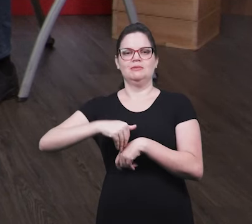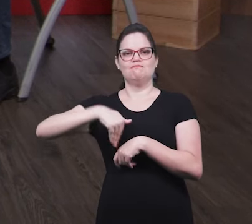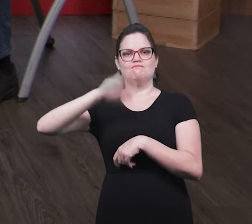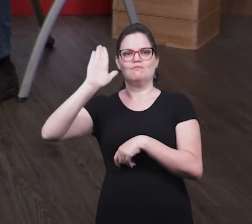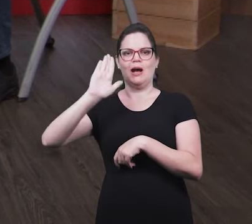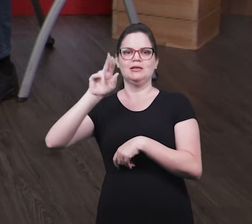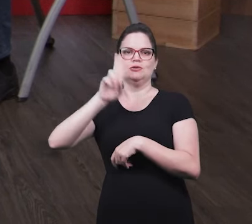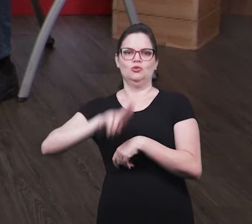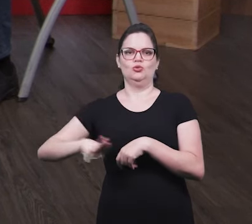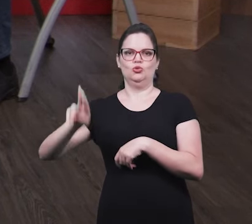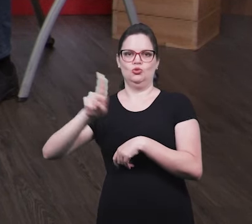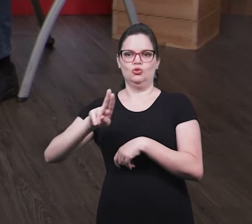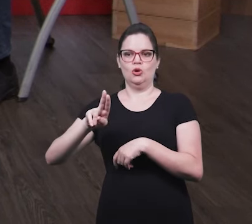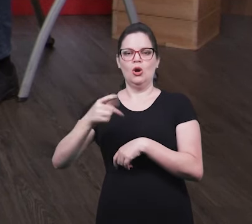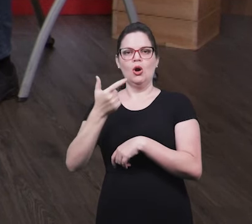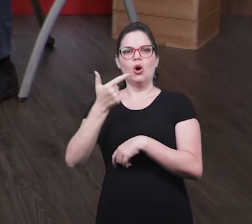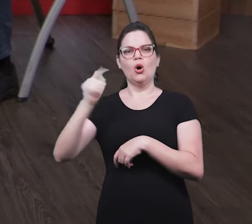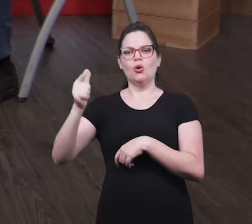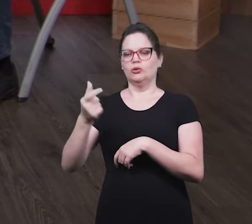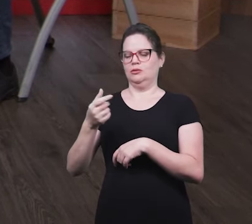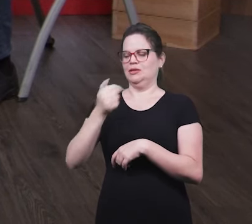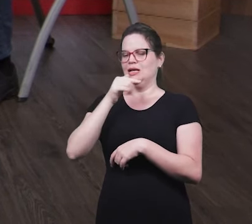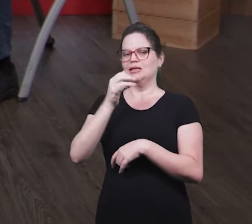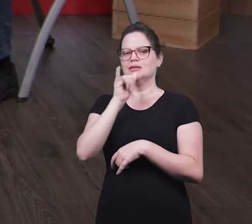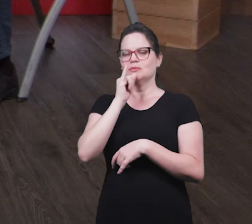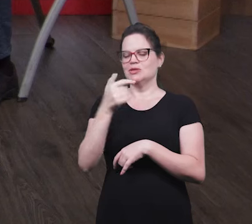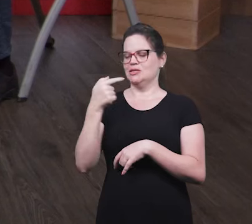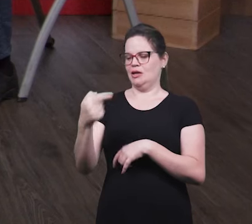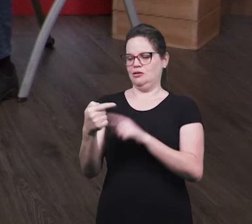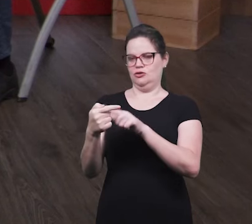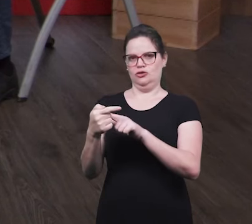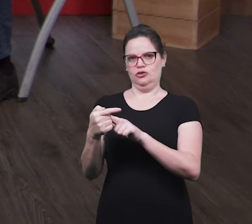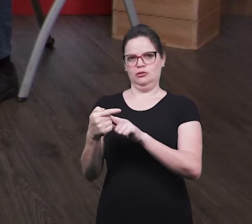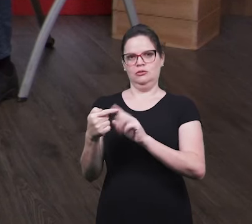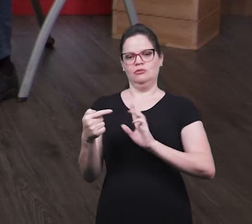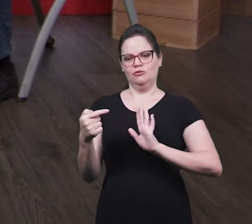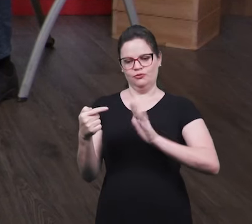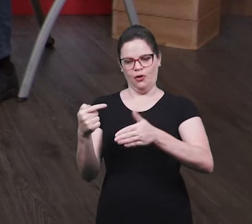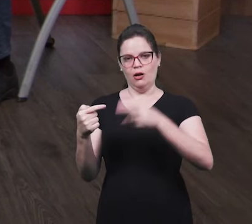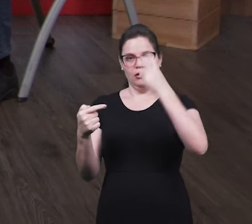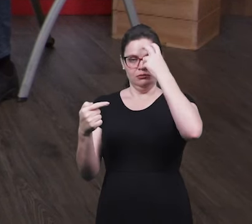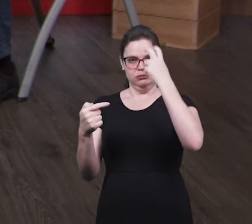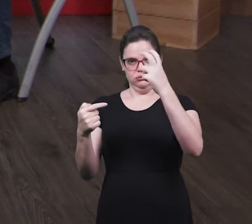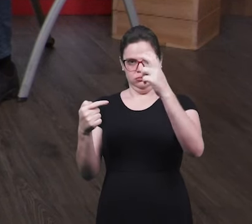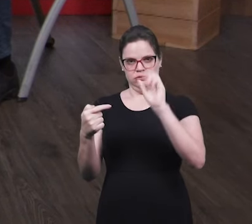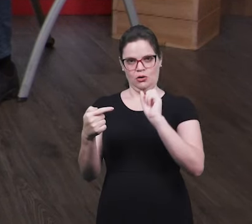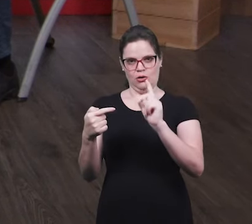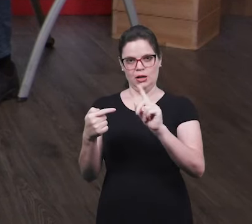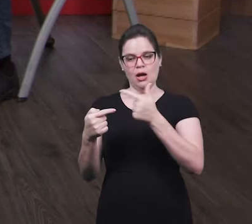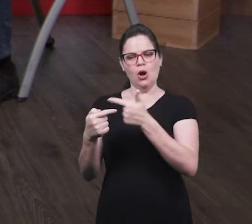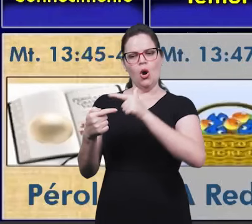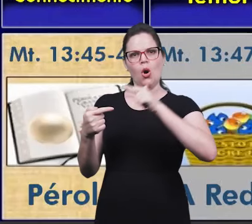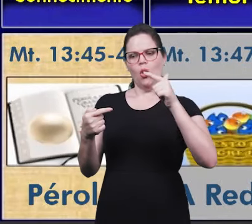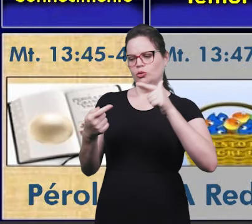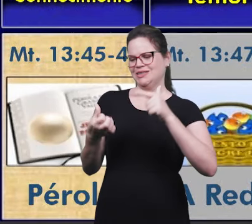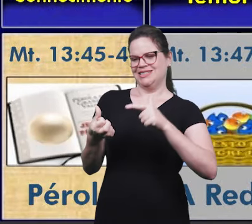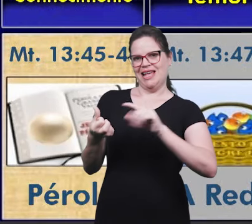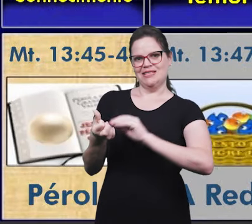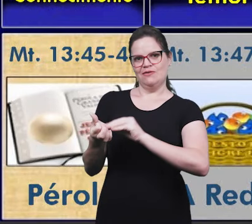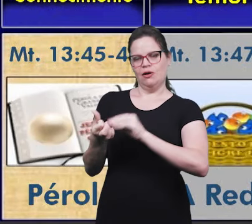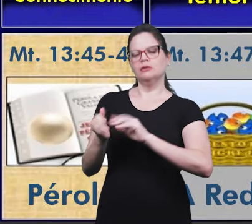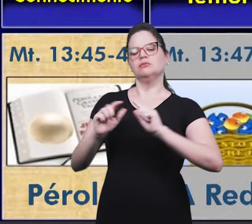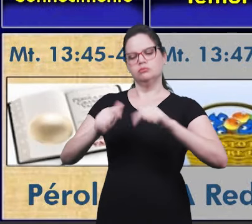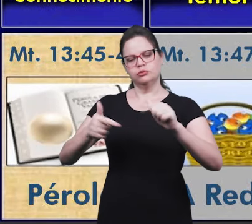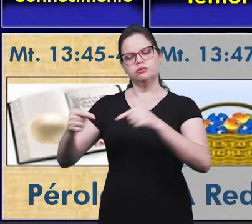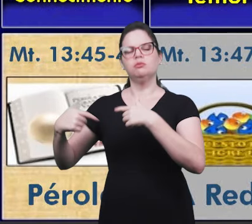cercou a igreja daquela época. Pode concluir, você ia falar agora do grão de mostarda. Perfeitamente. Então, o Espírito Santo ele tem